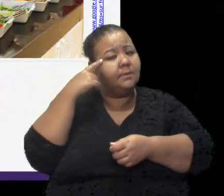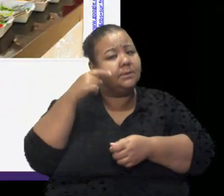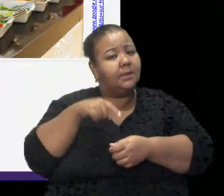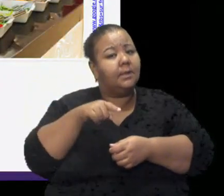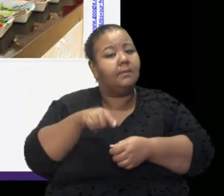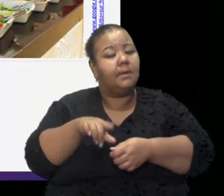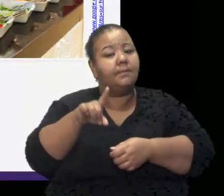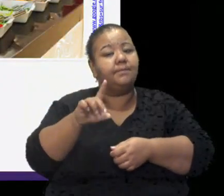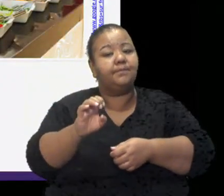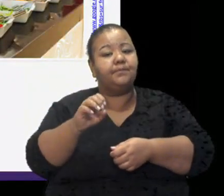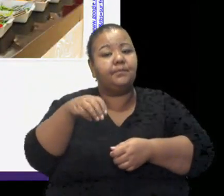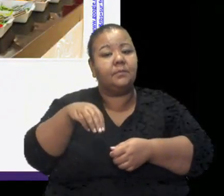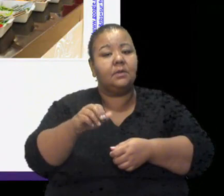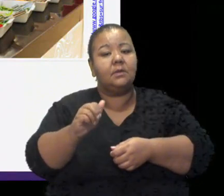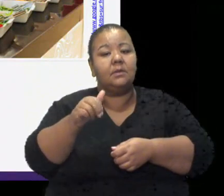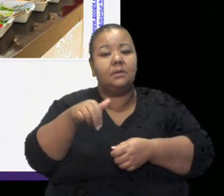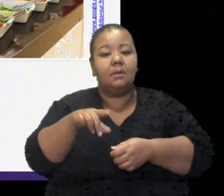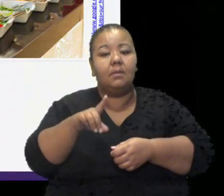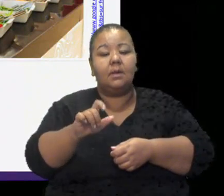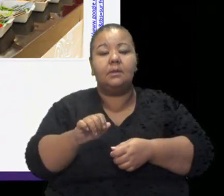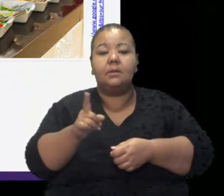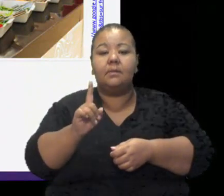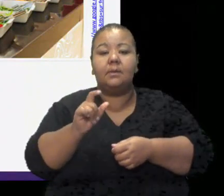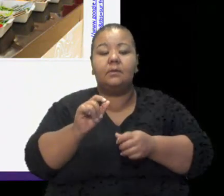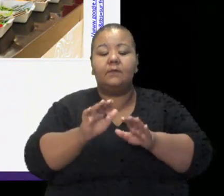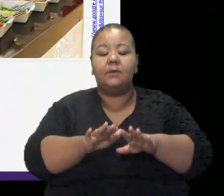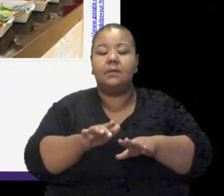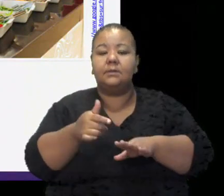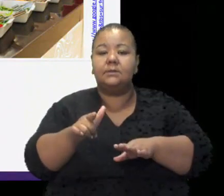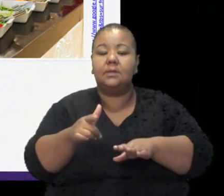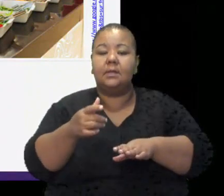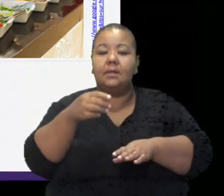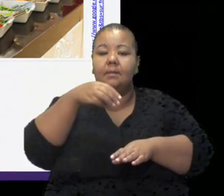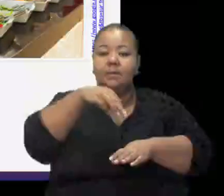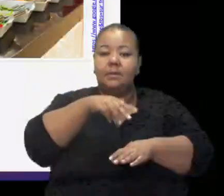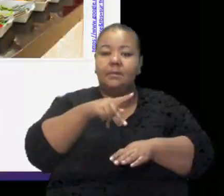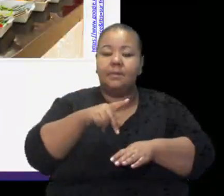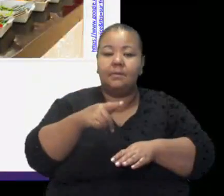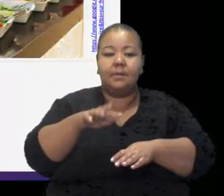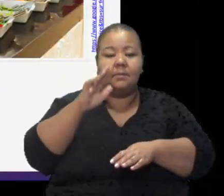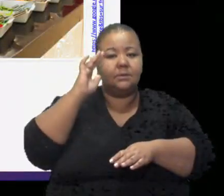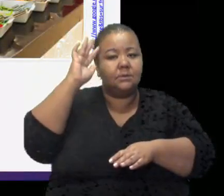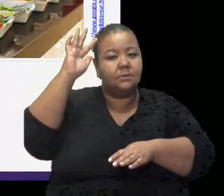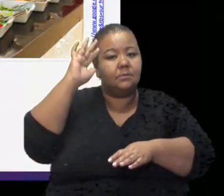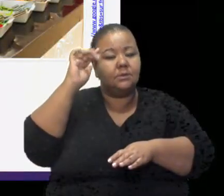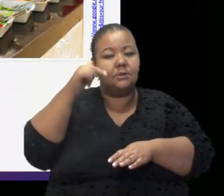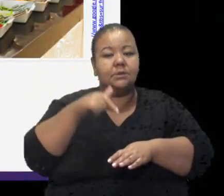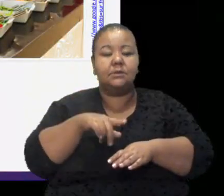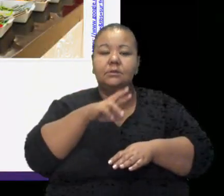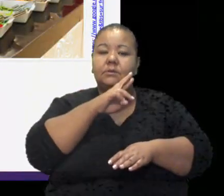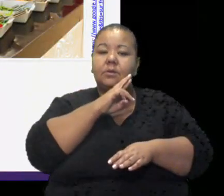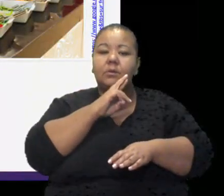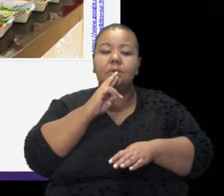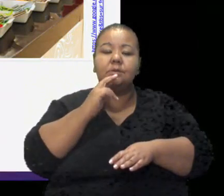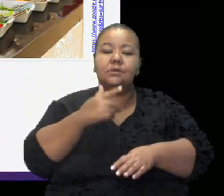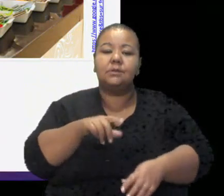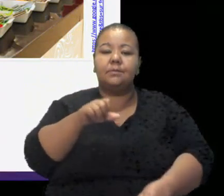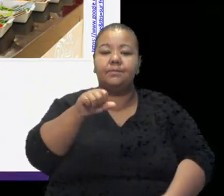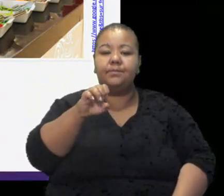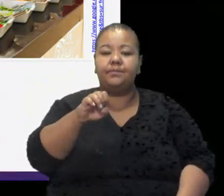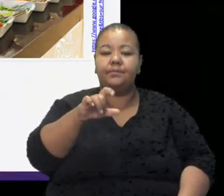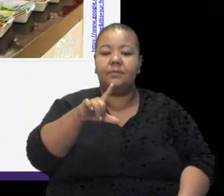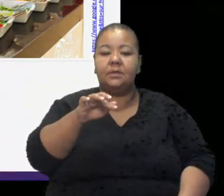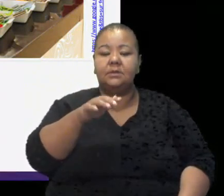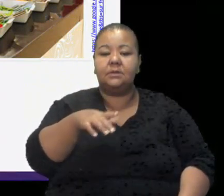minha demanda para eu não ficar sem matéria-prima. Mas no empurrado, né, vai imaginando o sistema de um self-service, que eu